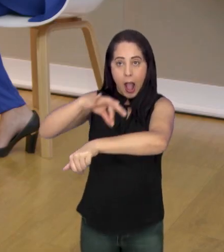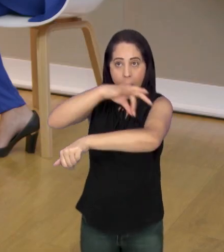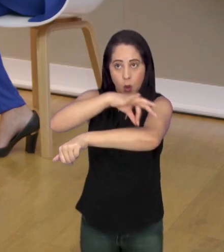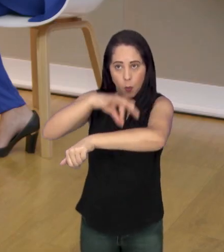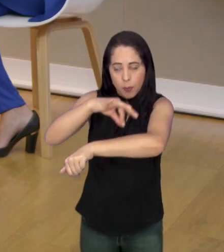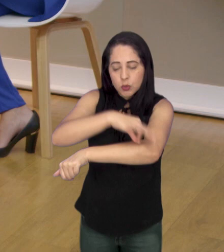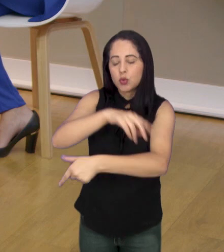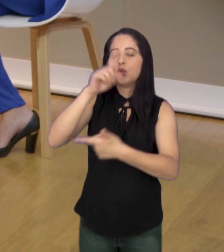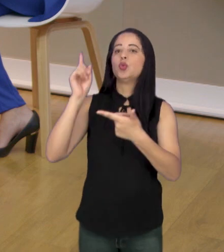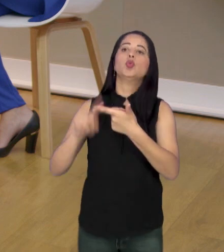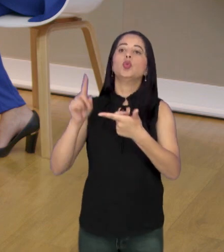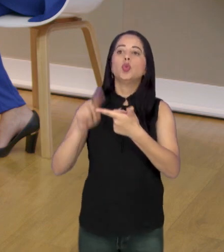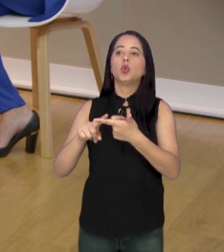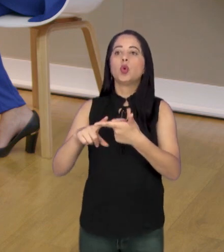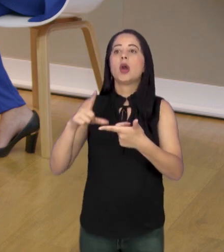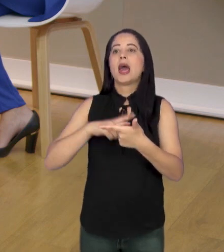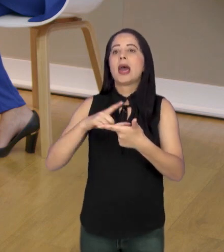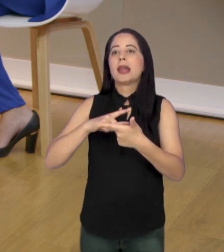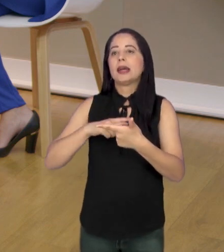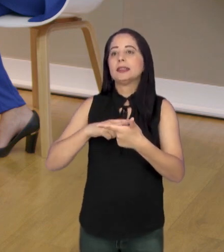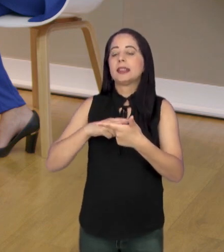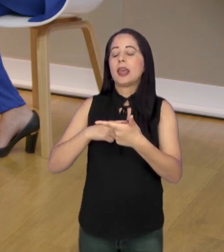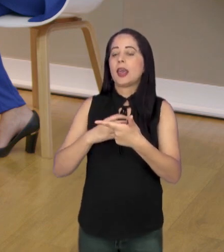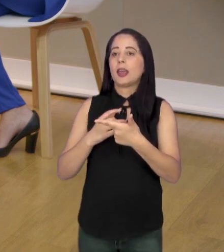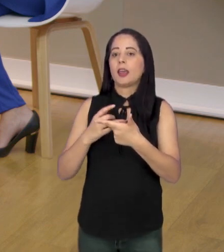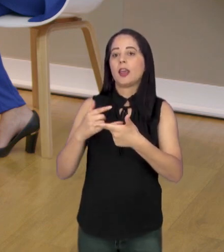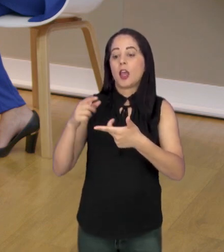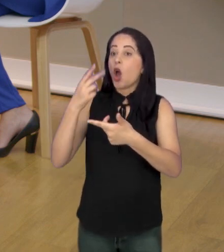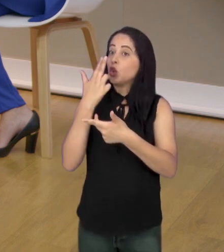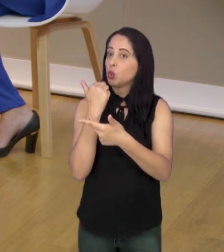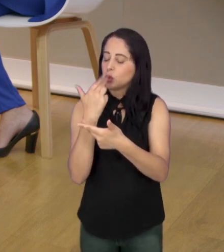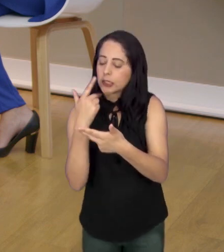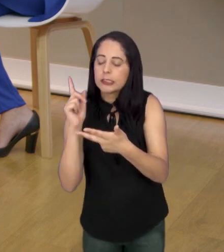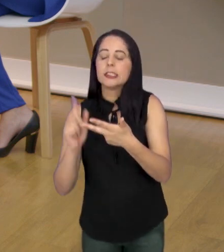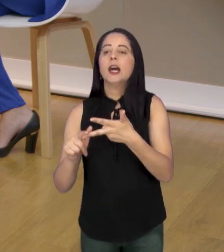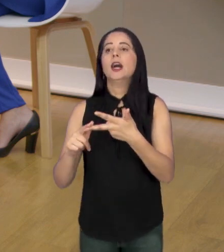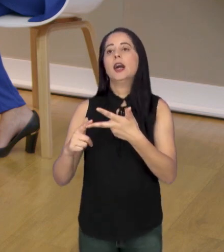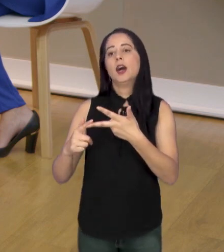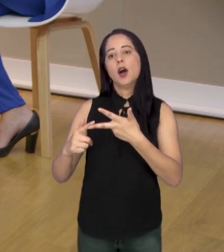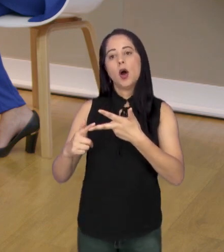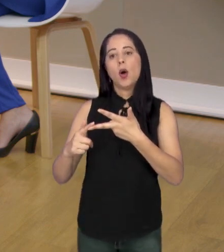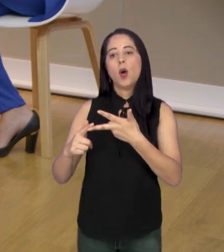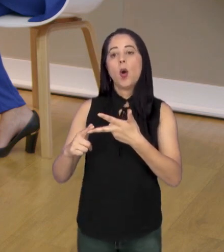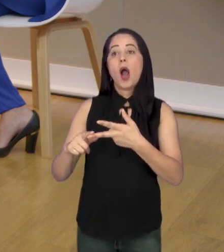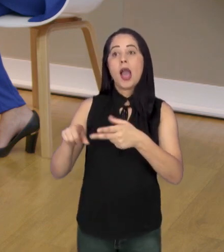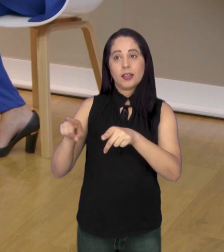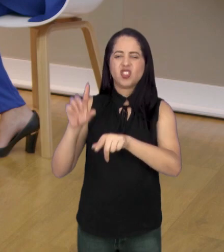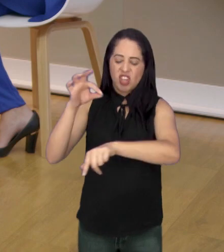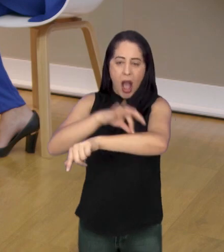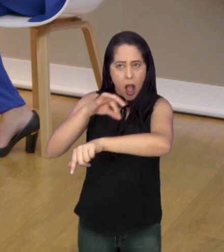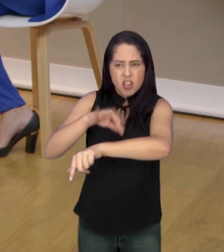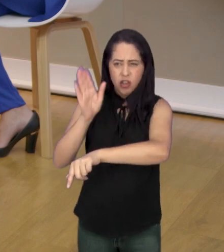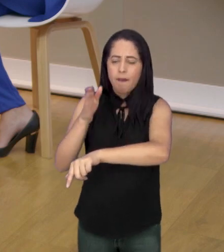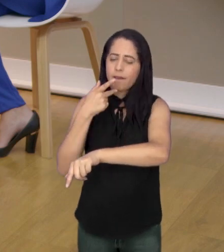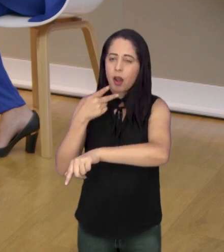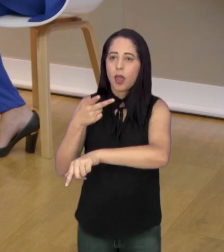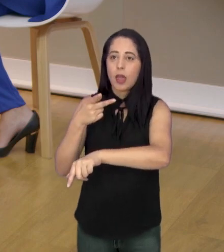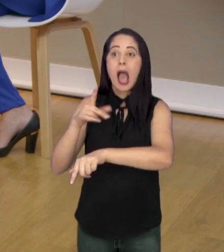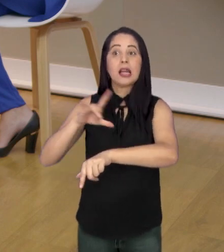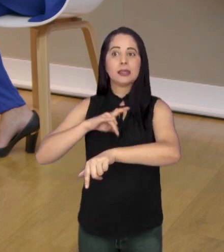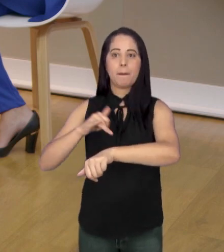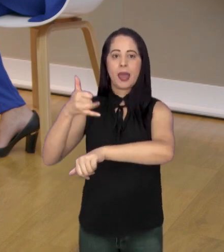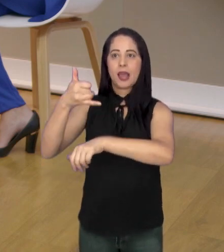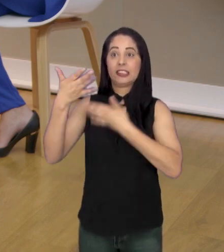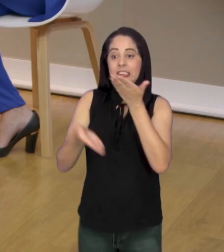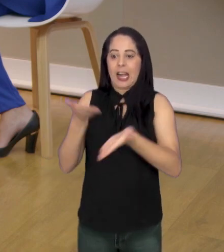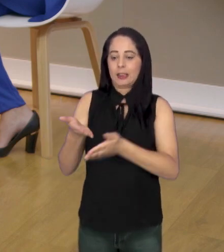Lembrando, acupuntura, ozonioterapia, nutrição, né? Acupuntura, já falei, né?